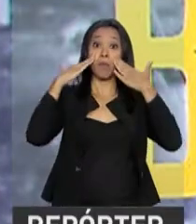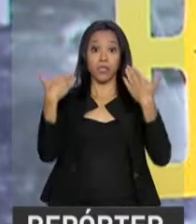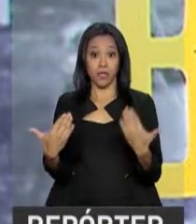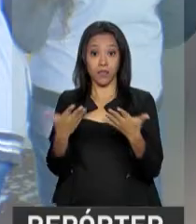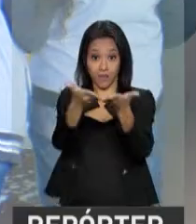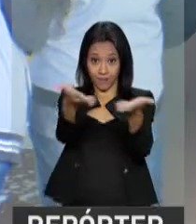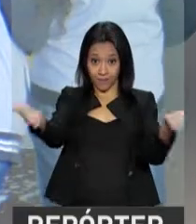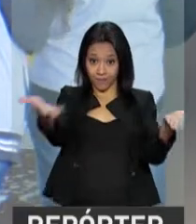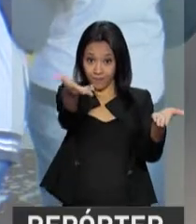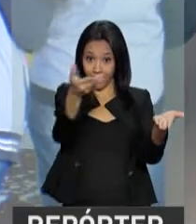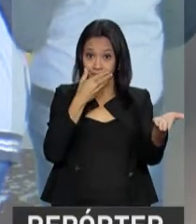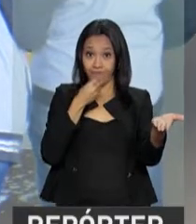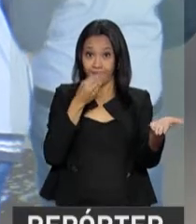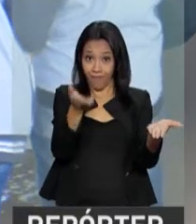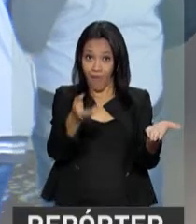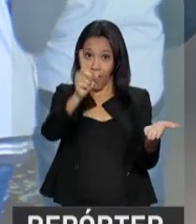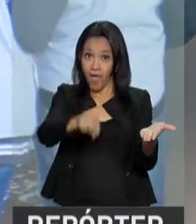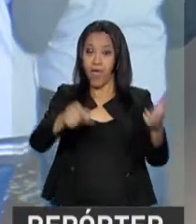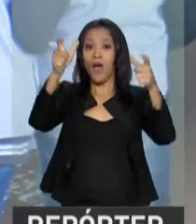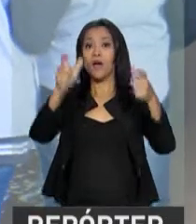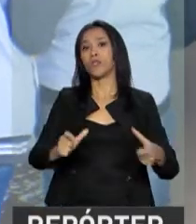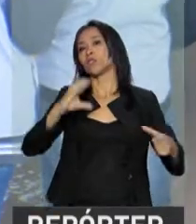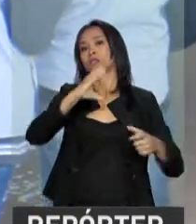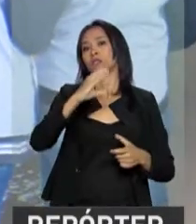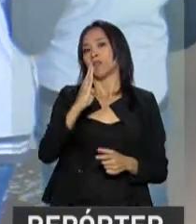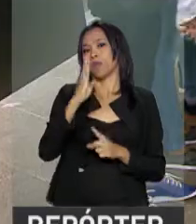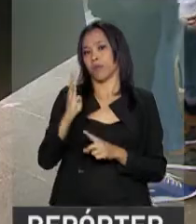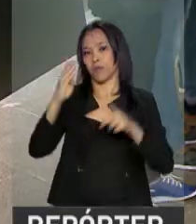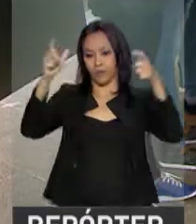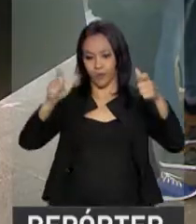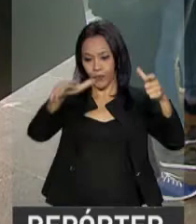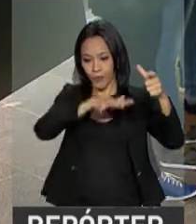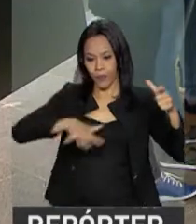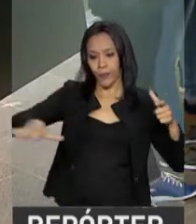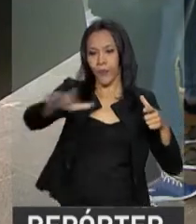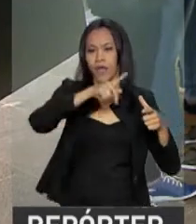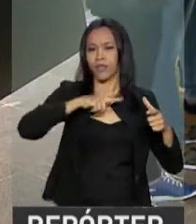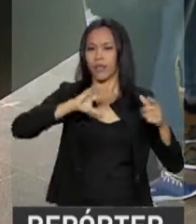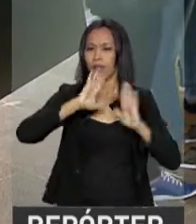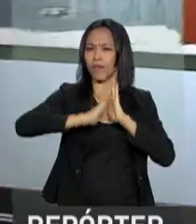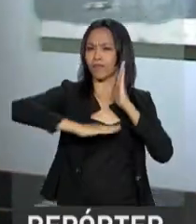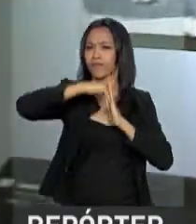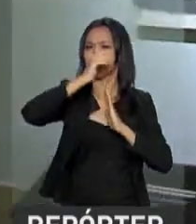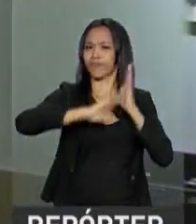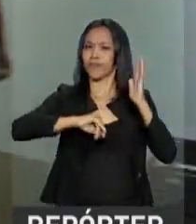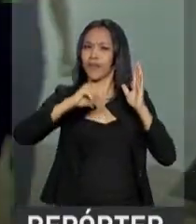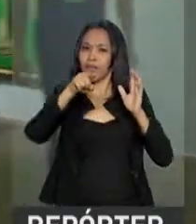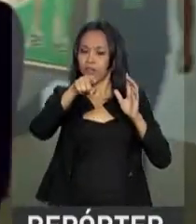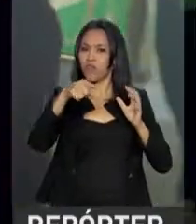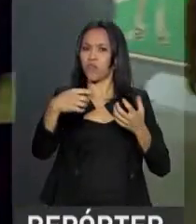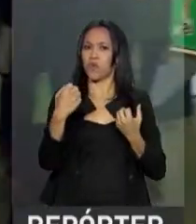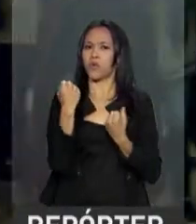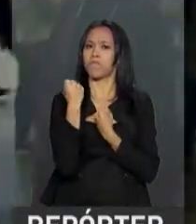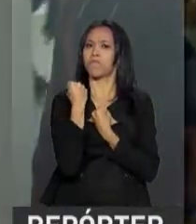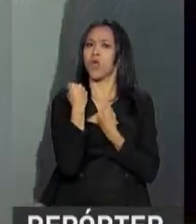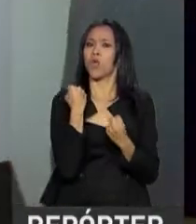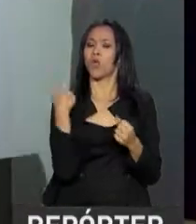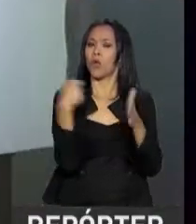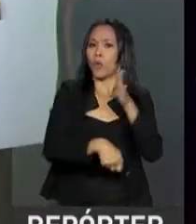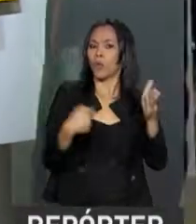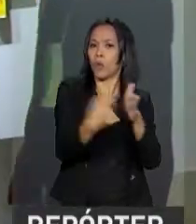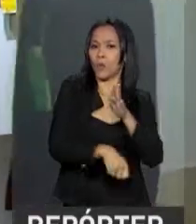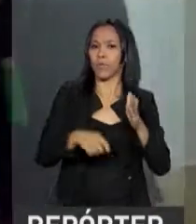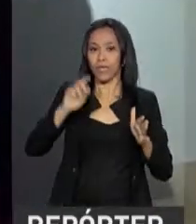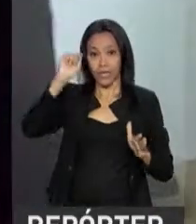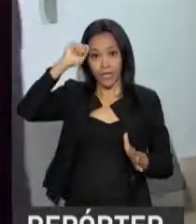Jean-Michel Basquiat, no Centro Cultural Banco do Brasil, reúne obras do artista que foi símbolo da resistência negra e da